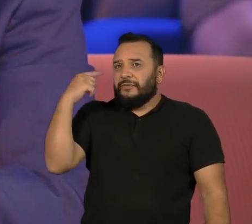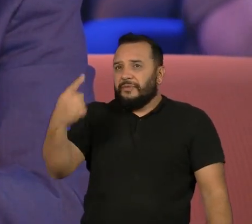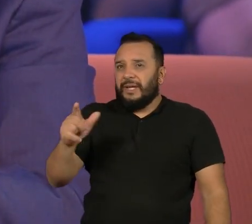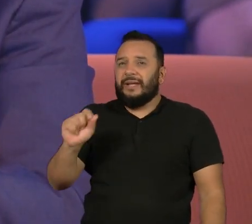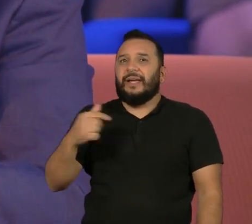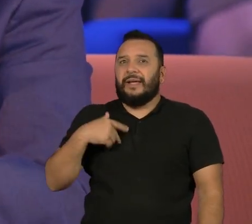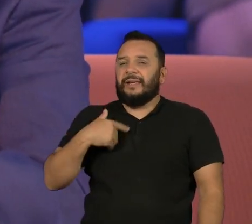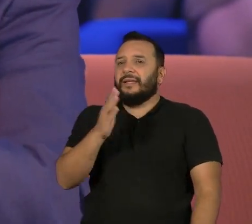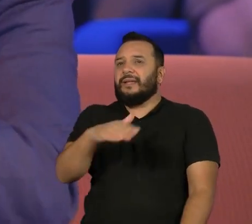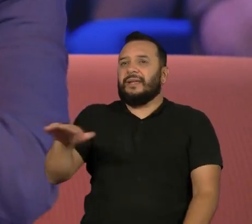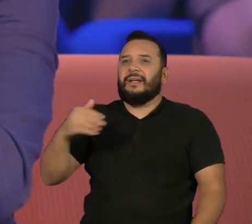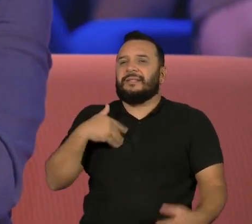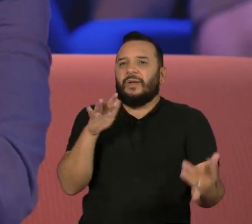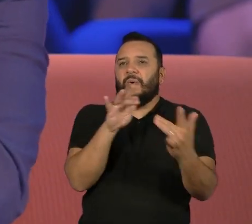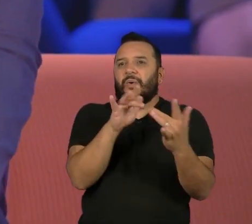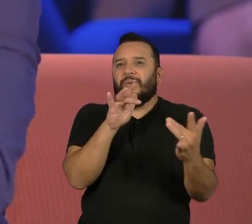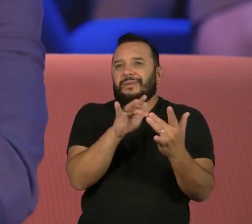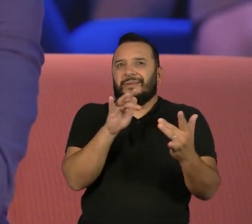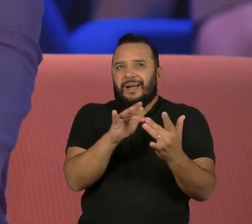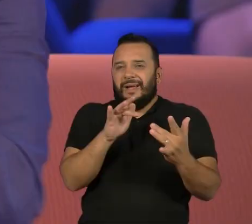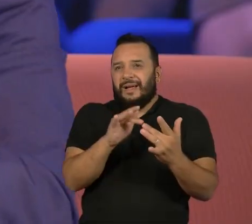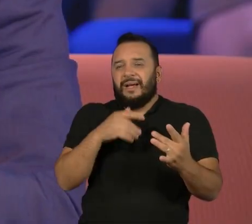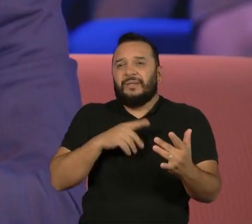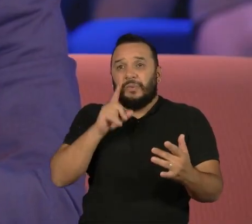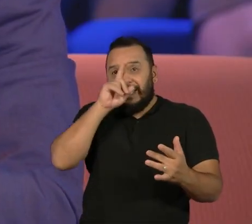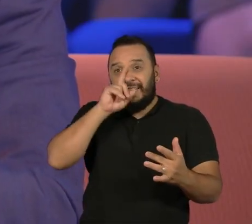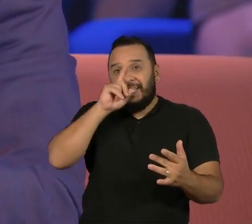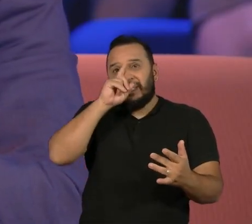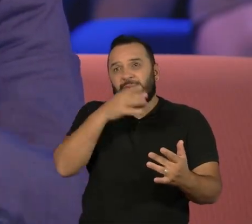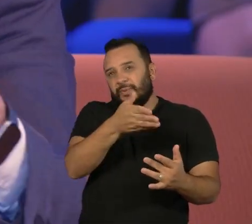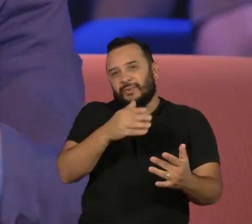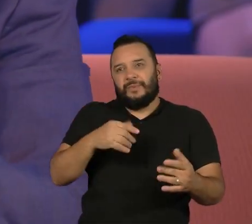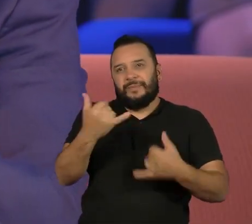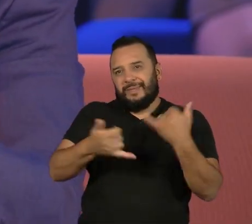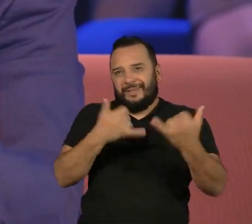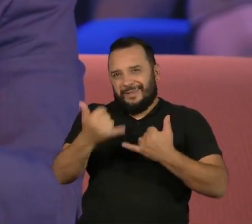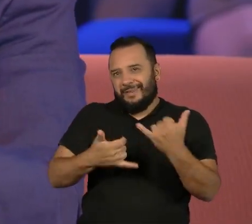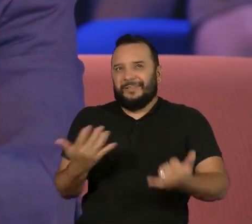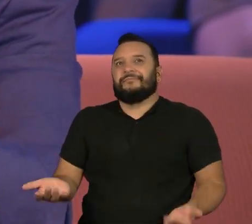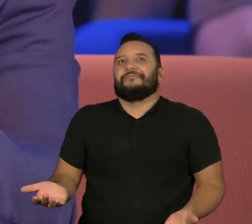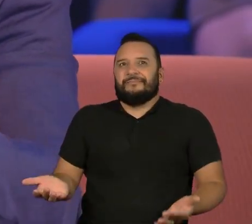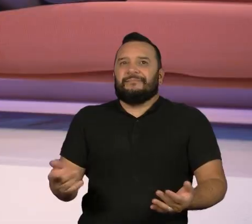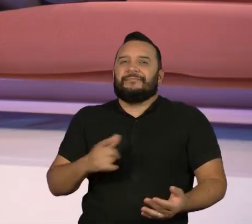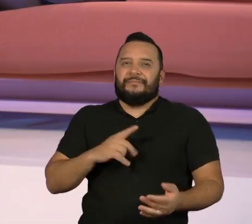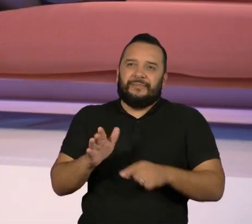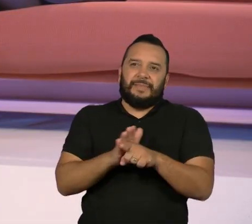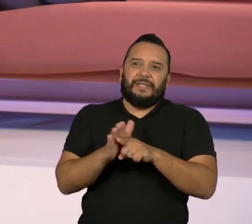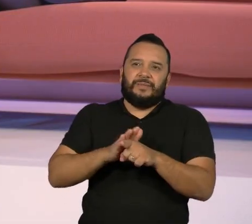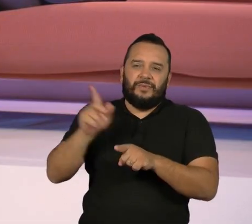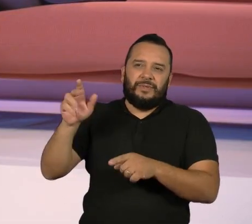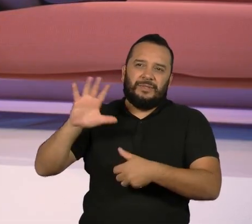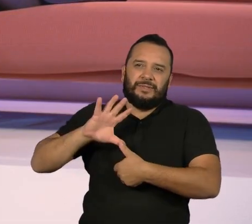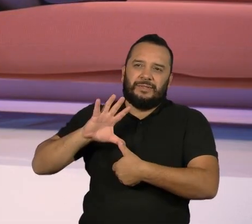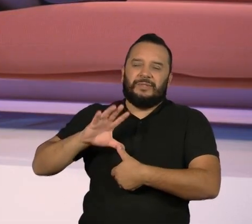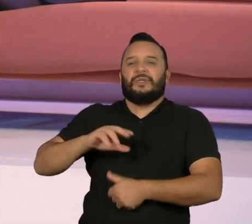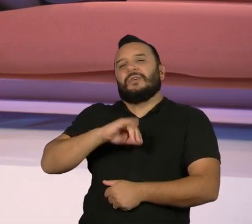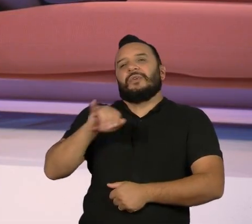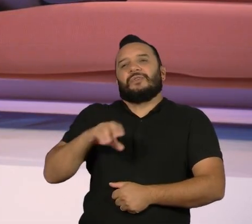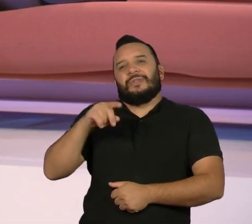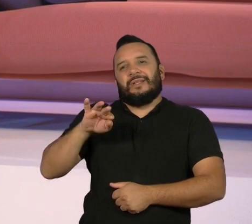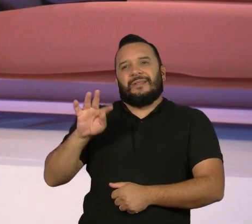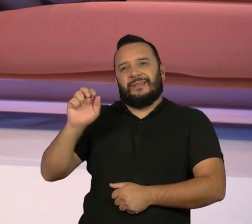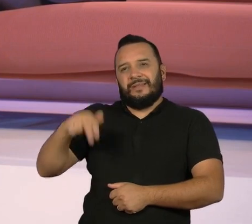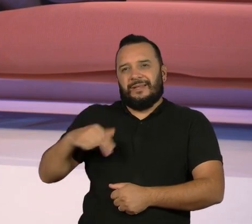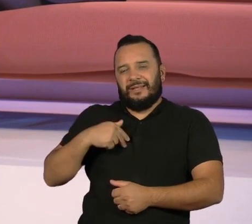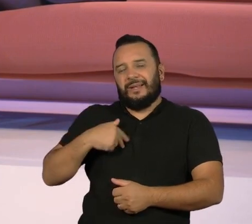tendo mais o contato com o risco do brincar. Tem o um pesquisador norte-americano, que é o Jonathan Haidt, que escreveu um